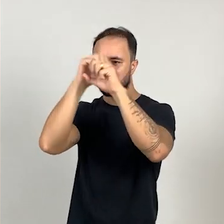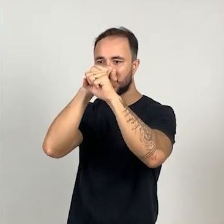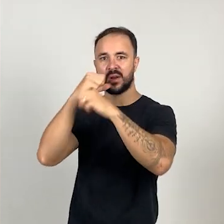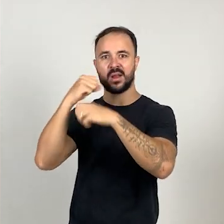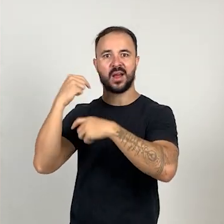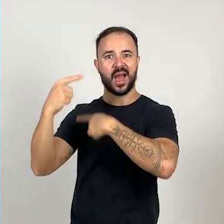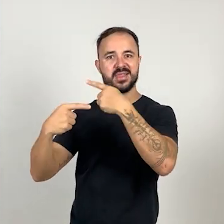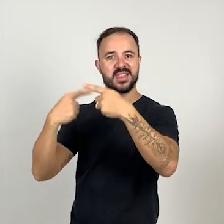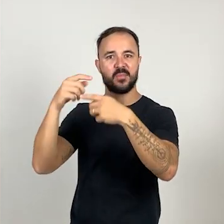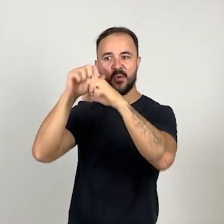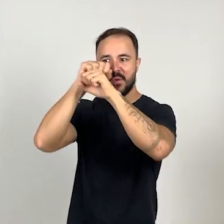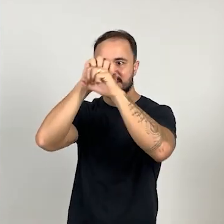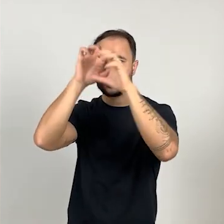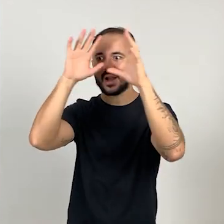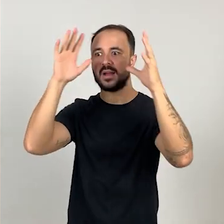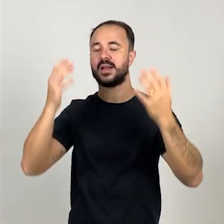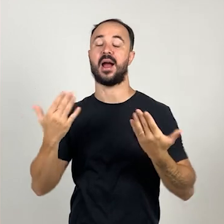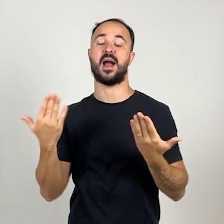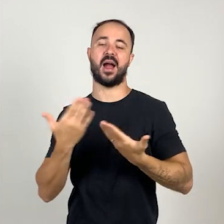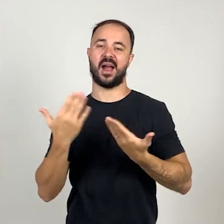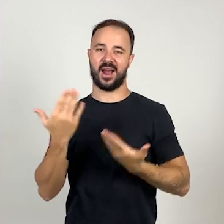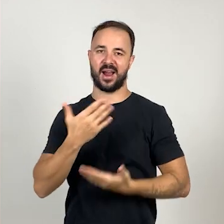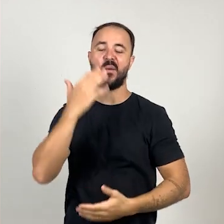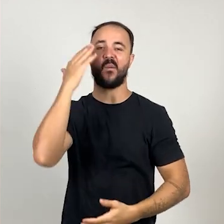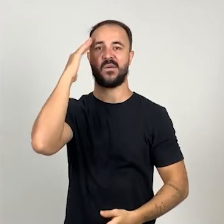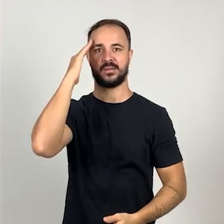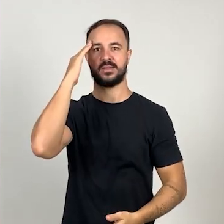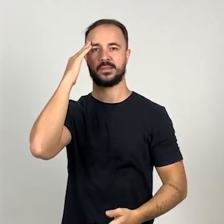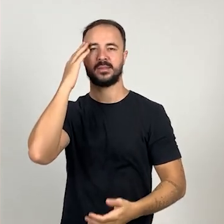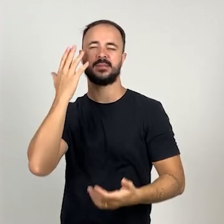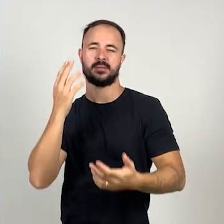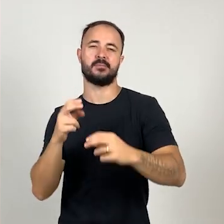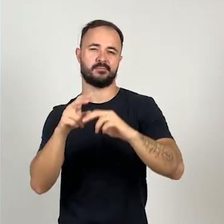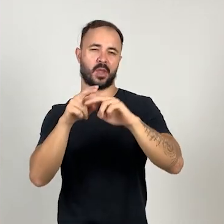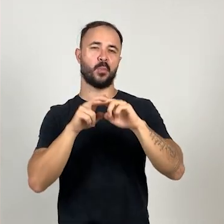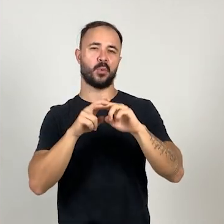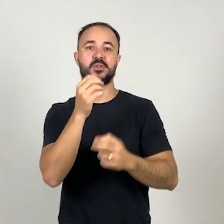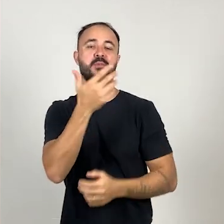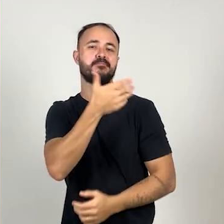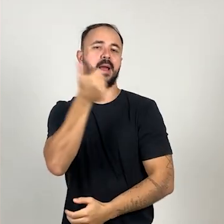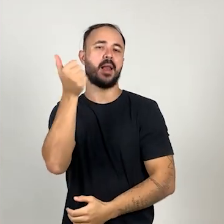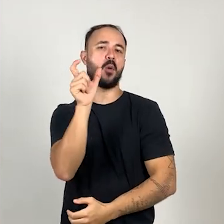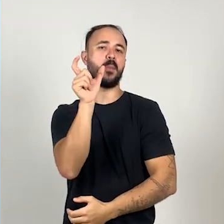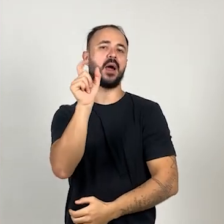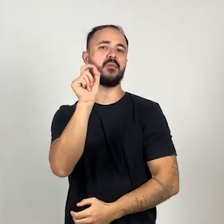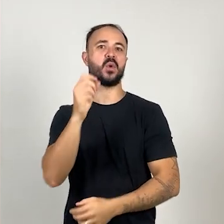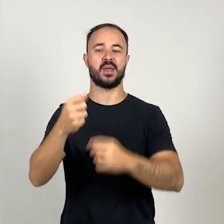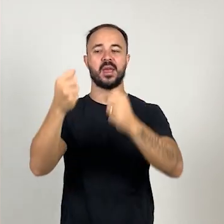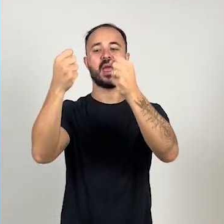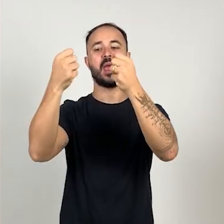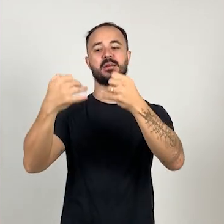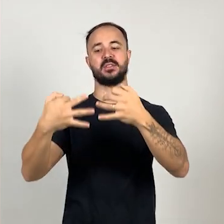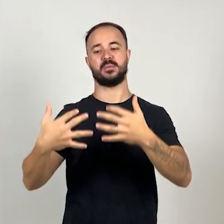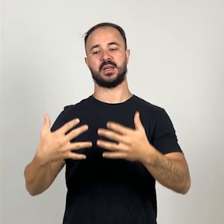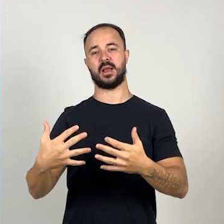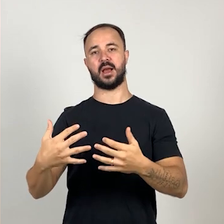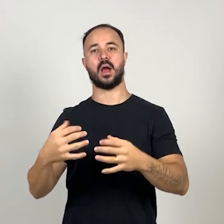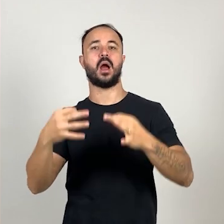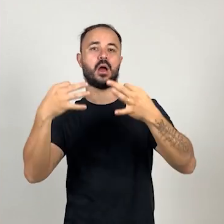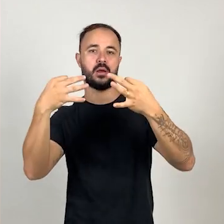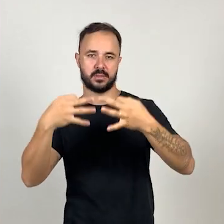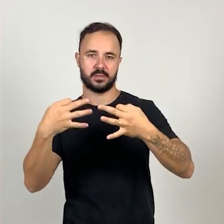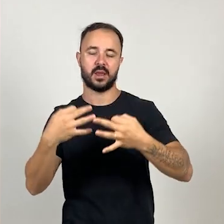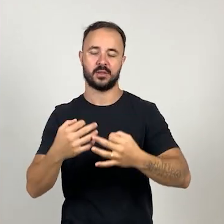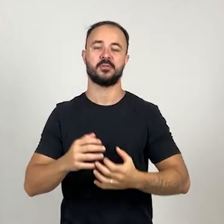como explicar ou elucidar. Ao utilizar essas expressões, perpetuamos e reforçamos estereótipos,